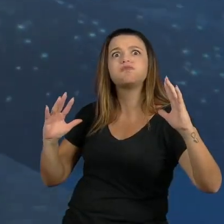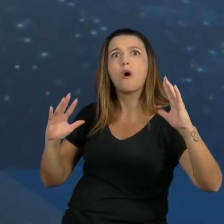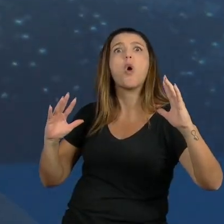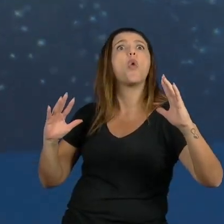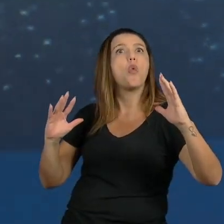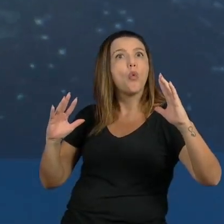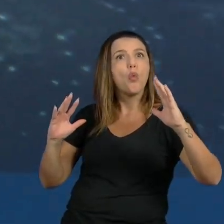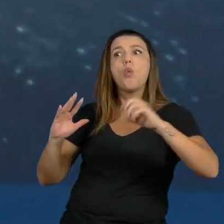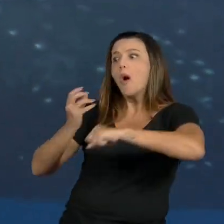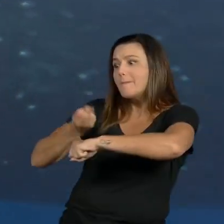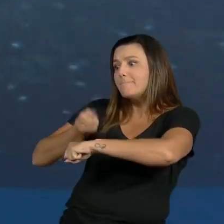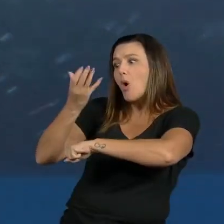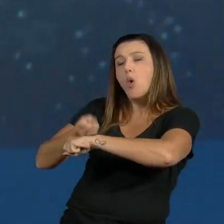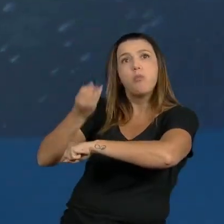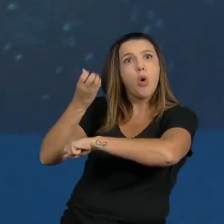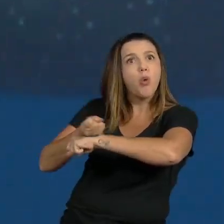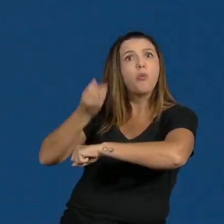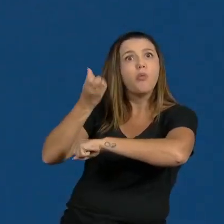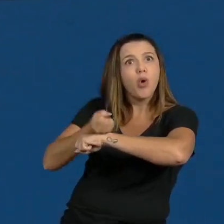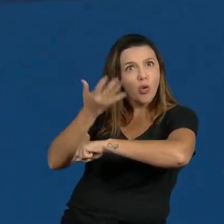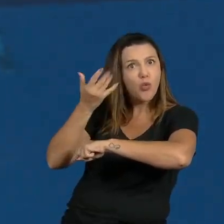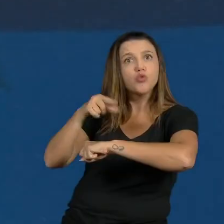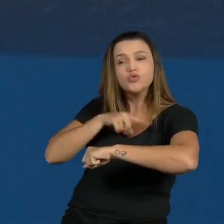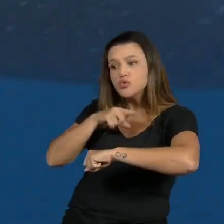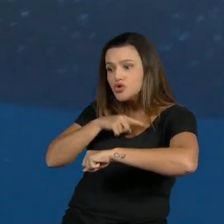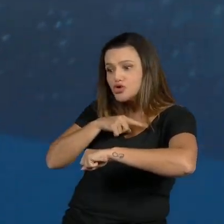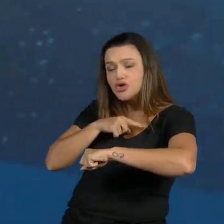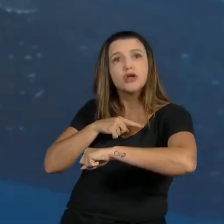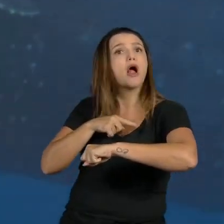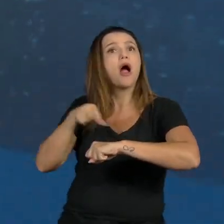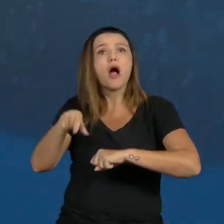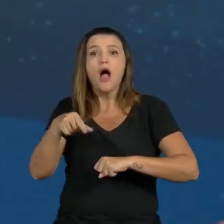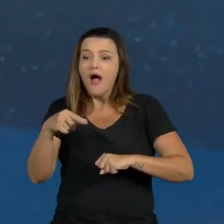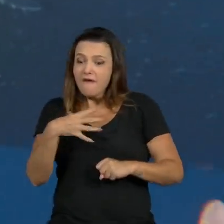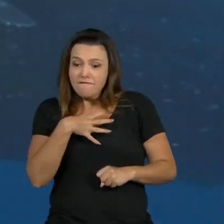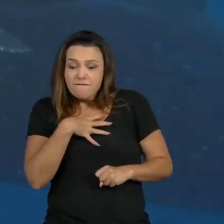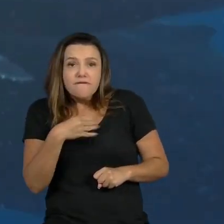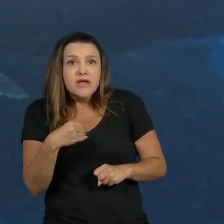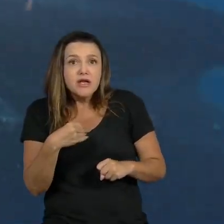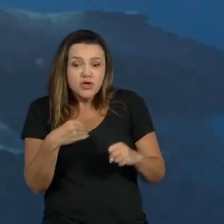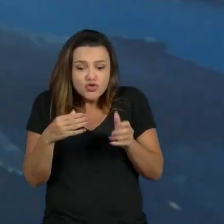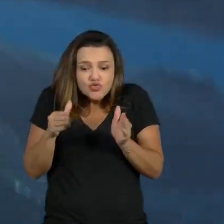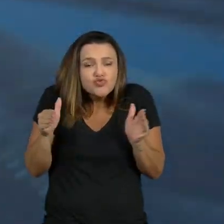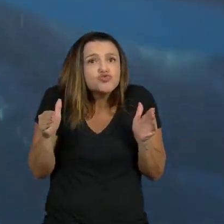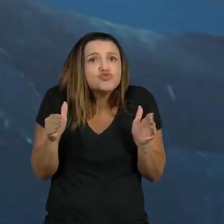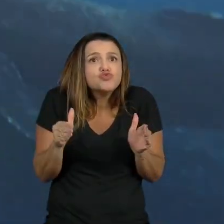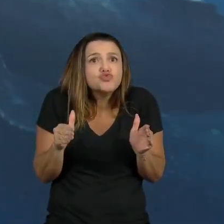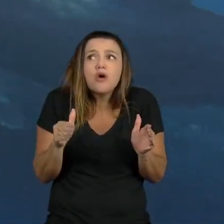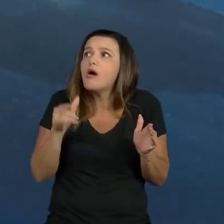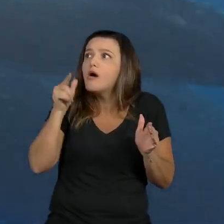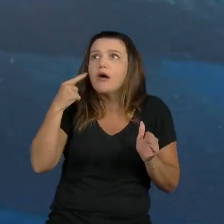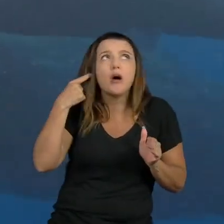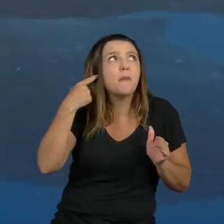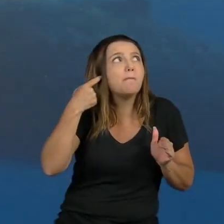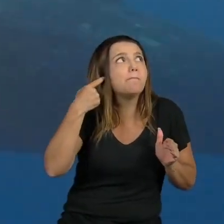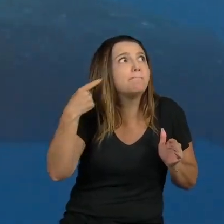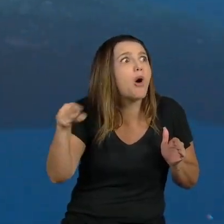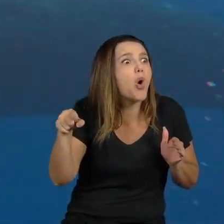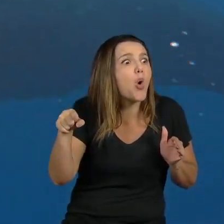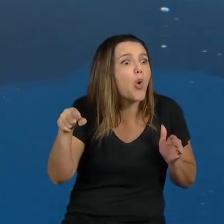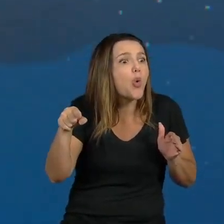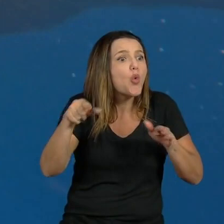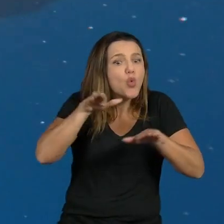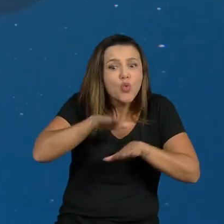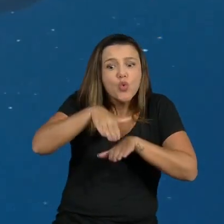assim, jamais imaginar que fosse. E ainda mais jubarte, você consegue escutar elas respirando, né? São enormes, é um animal que chega a 15 metros de